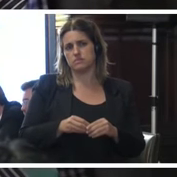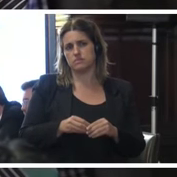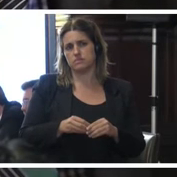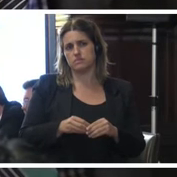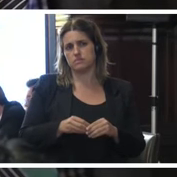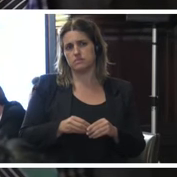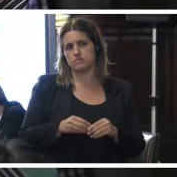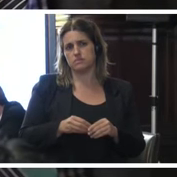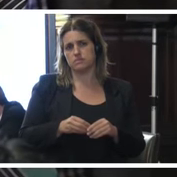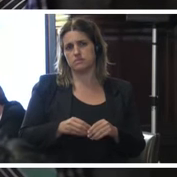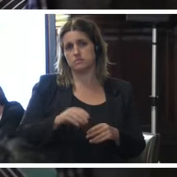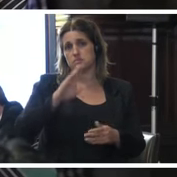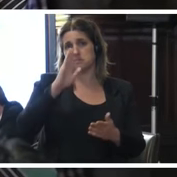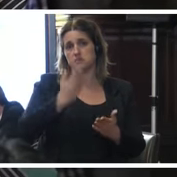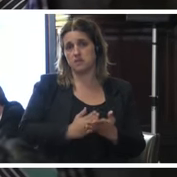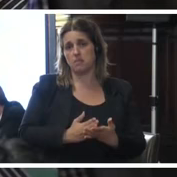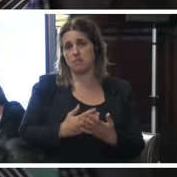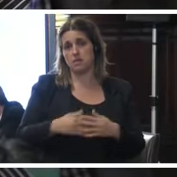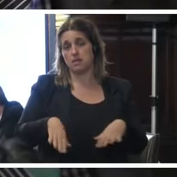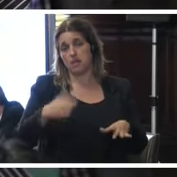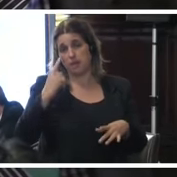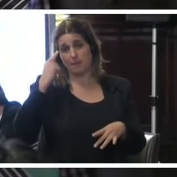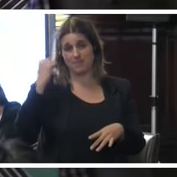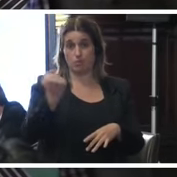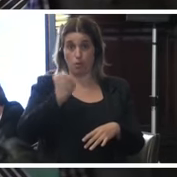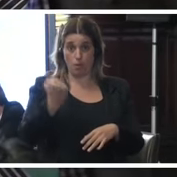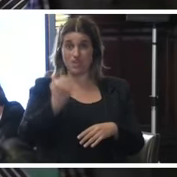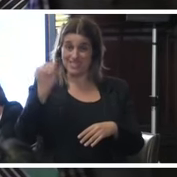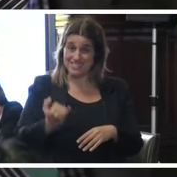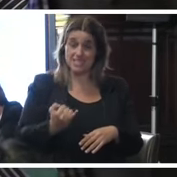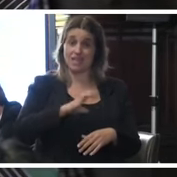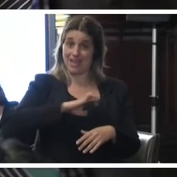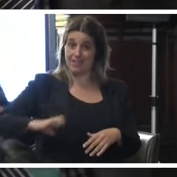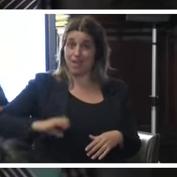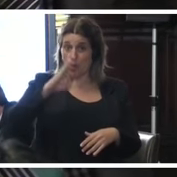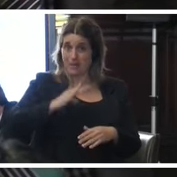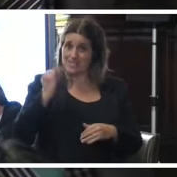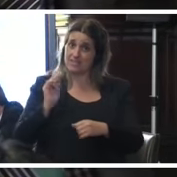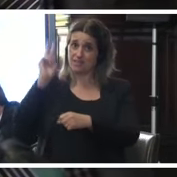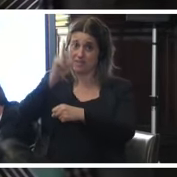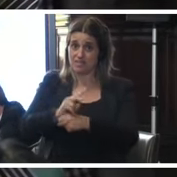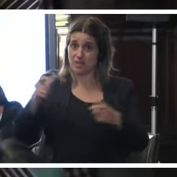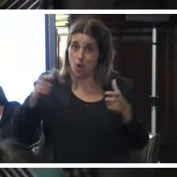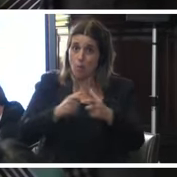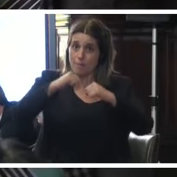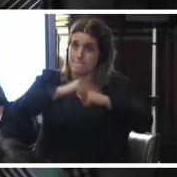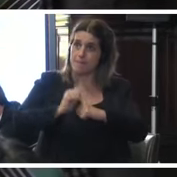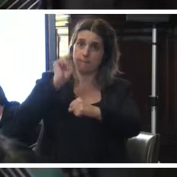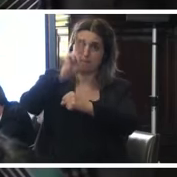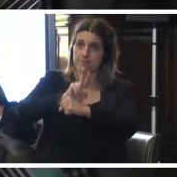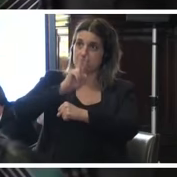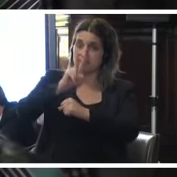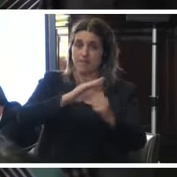fim, consideramos muito relevante que o Estado brasileiro receba uma visita desta honorável comissão nas favelas do Rio de Janeiro, a fim